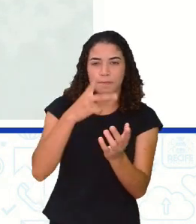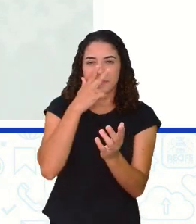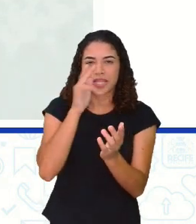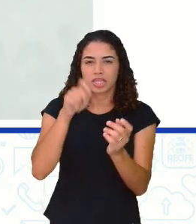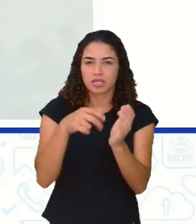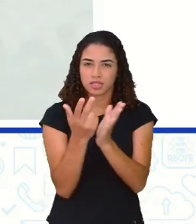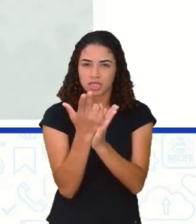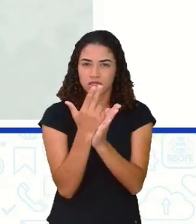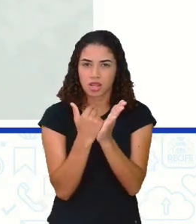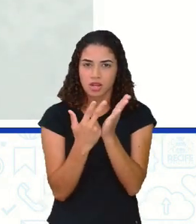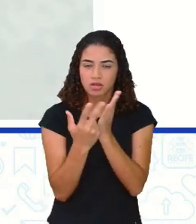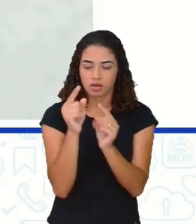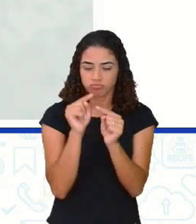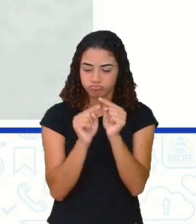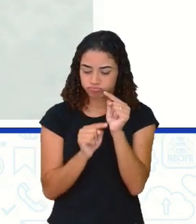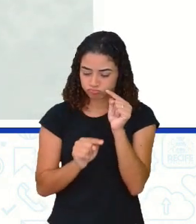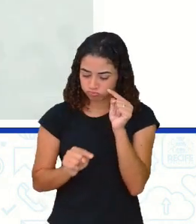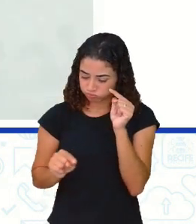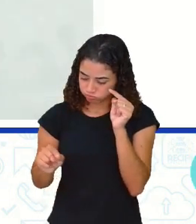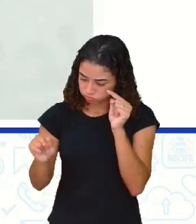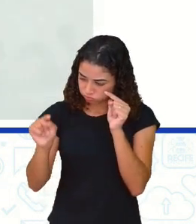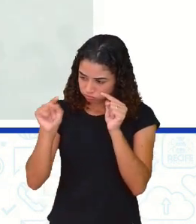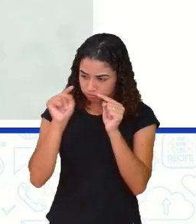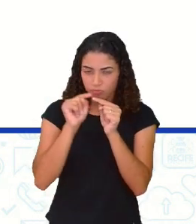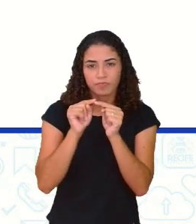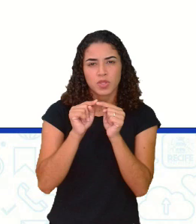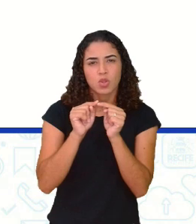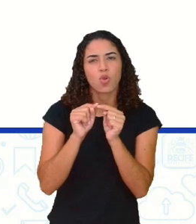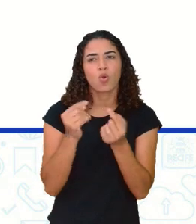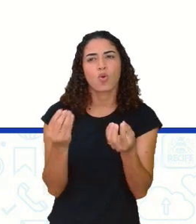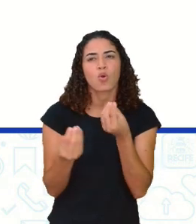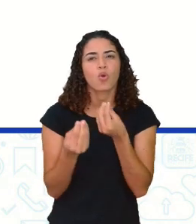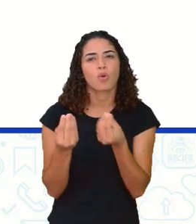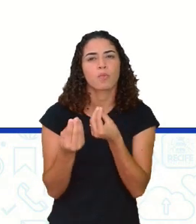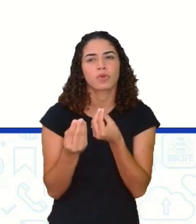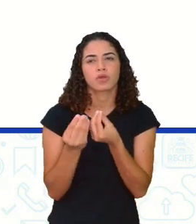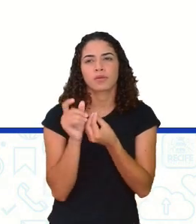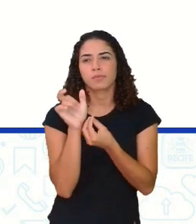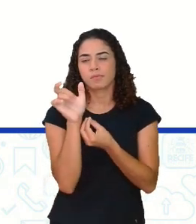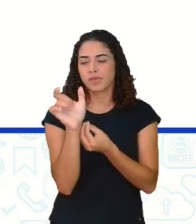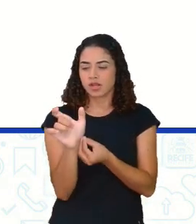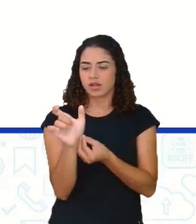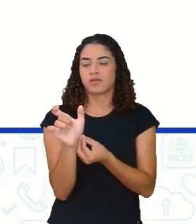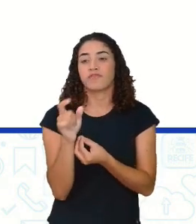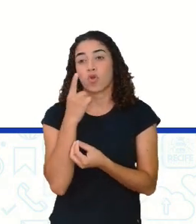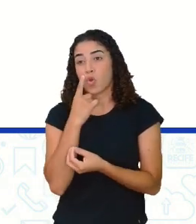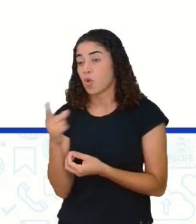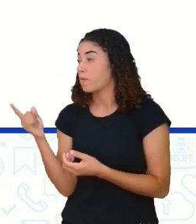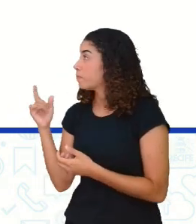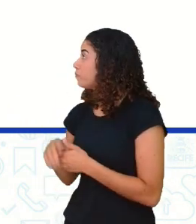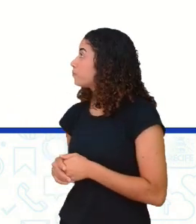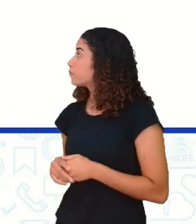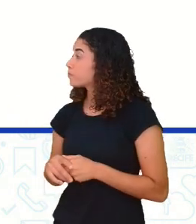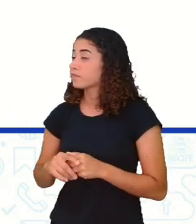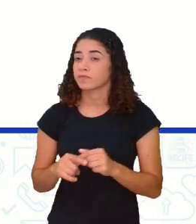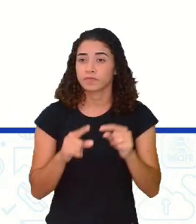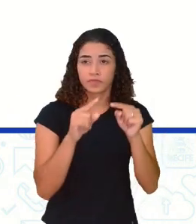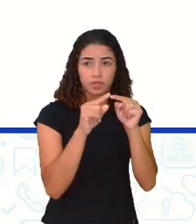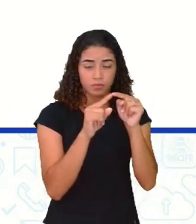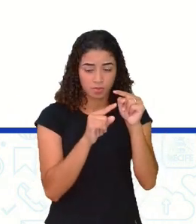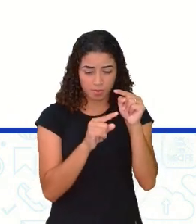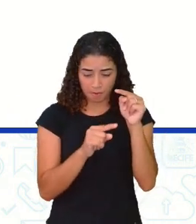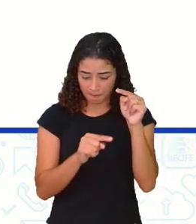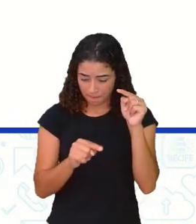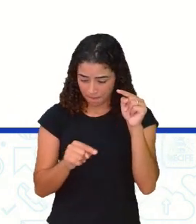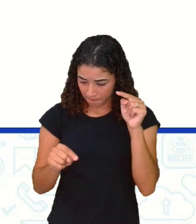contorno. Esse contorno, como ele é conhecido? Esse contorno ele é chamado de